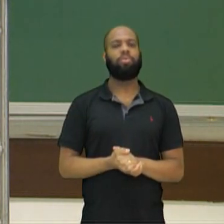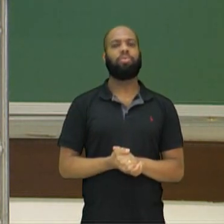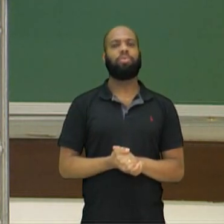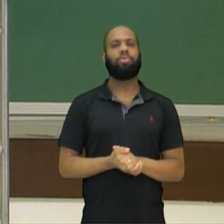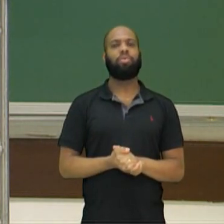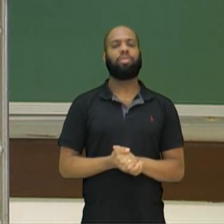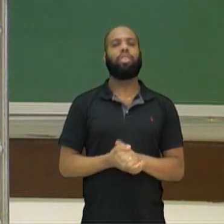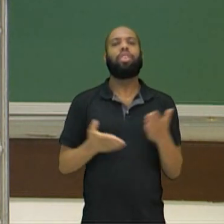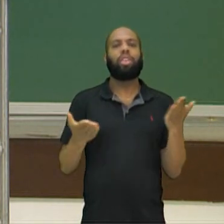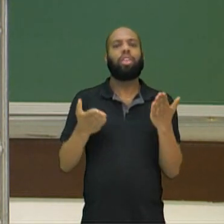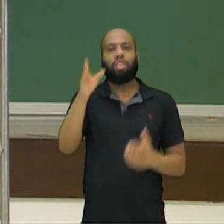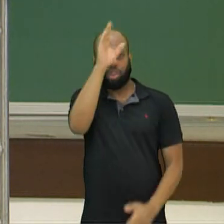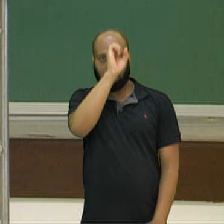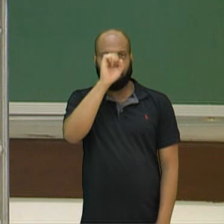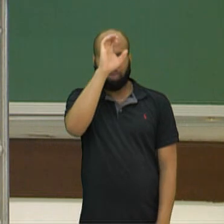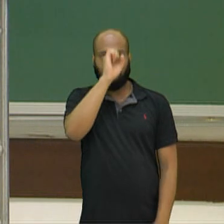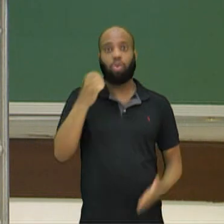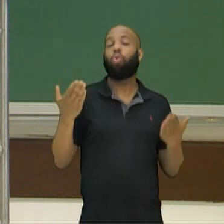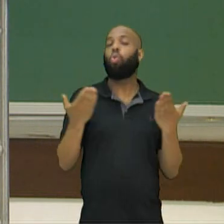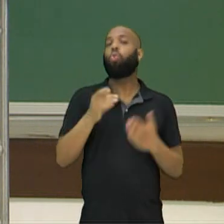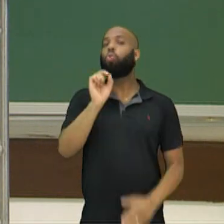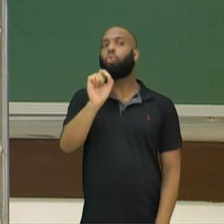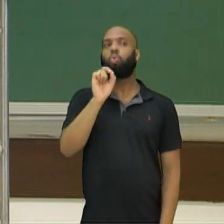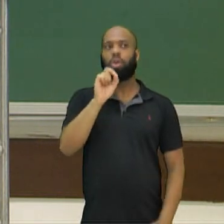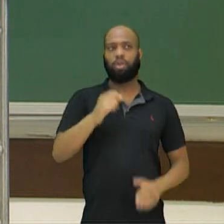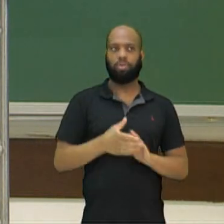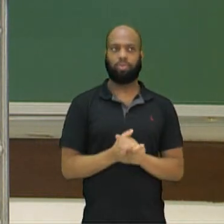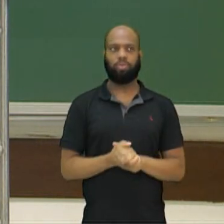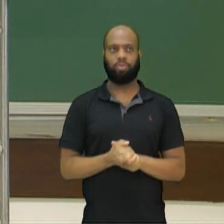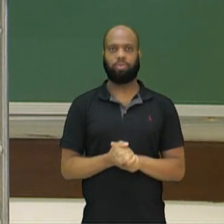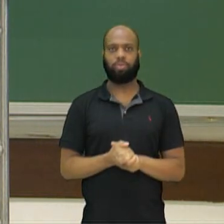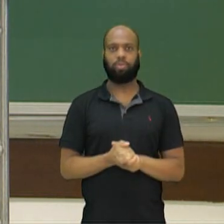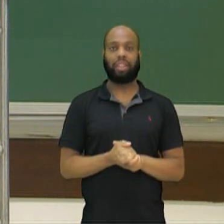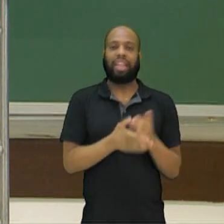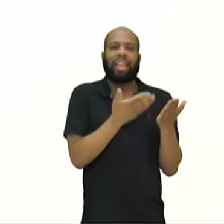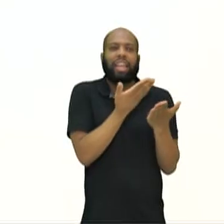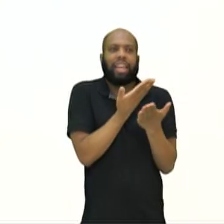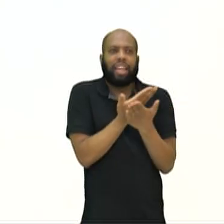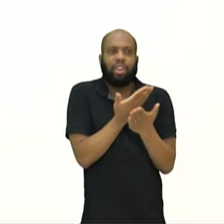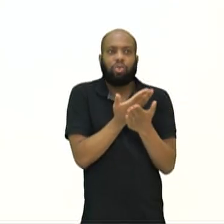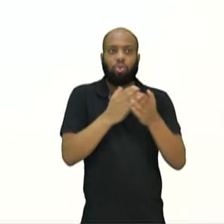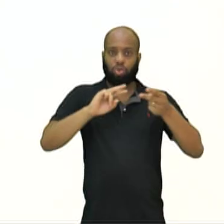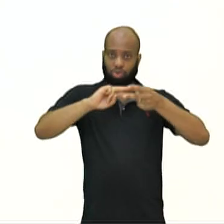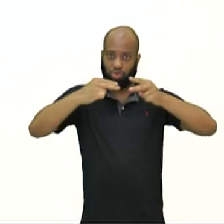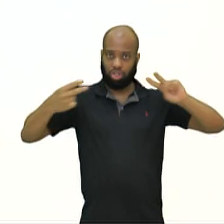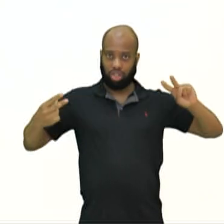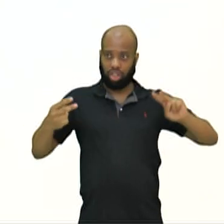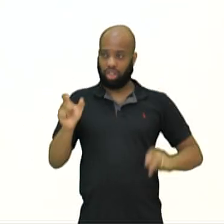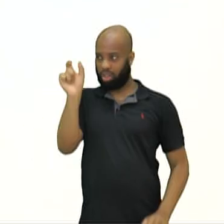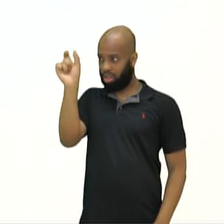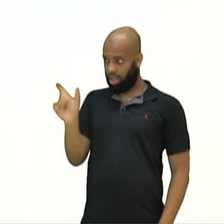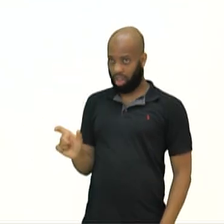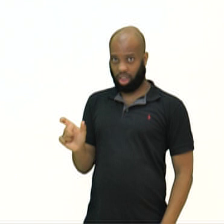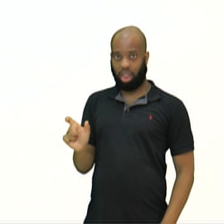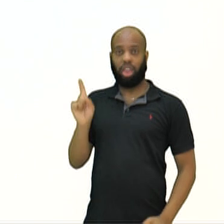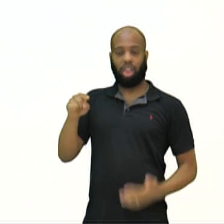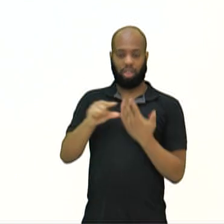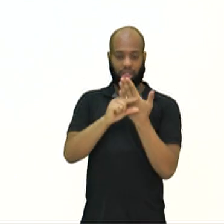e nós vamos aprender na aula de hoje a epistemologia genética de Jean